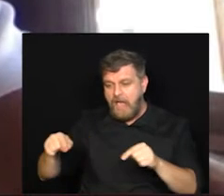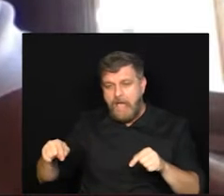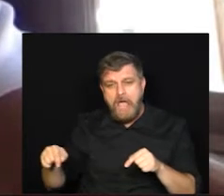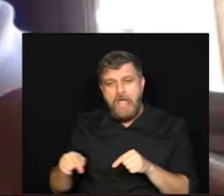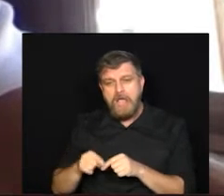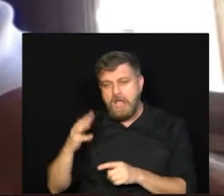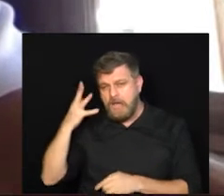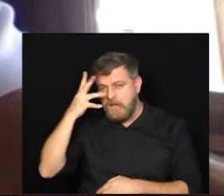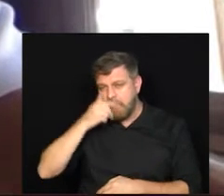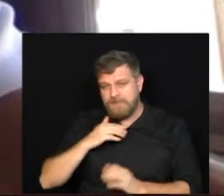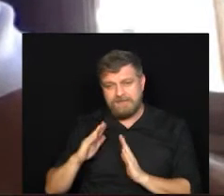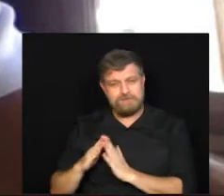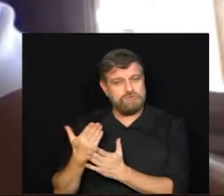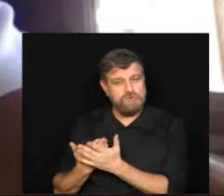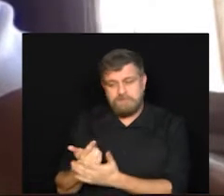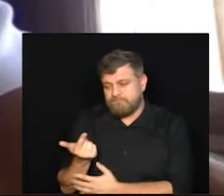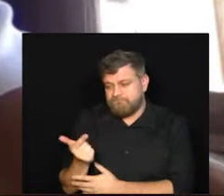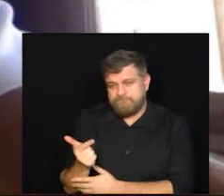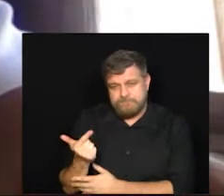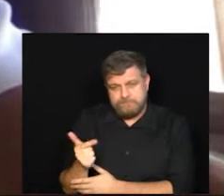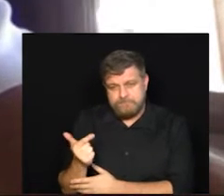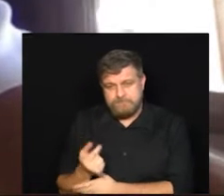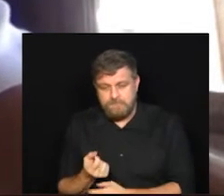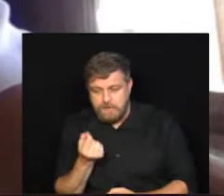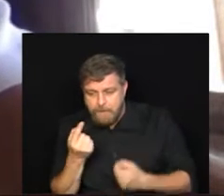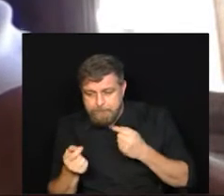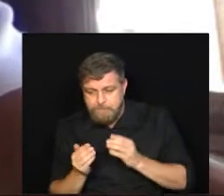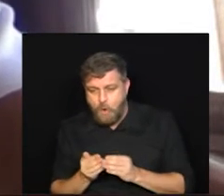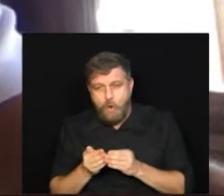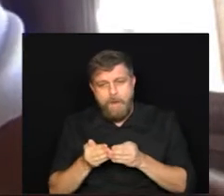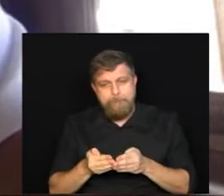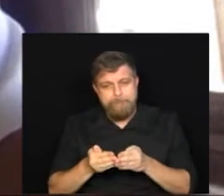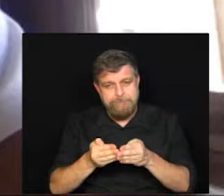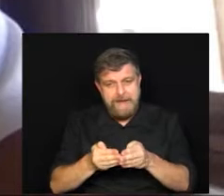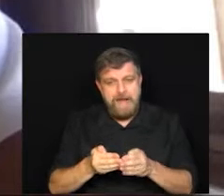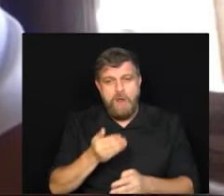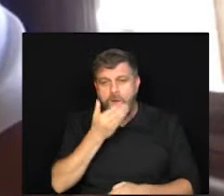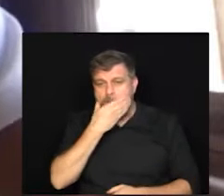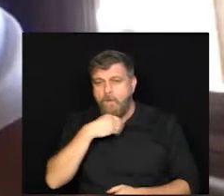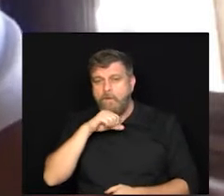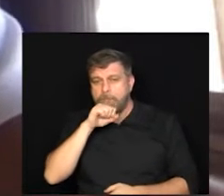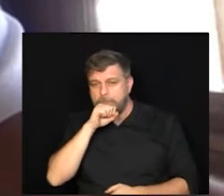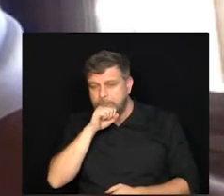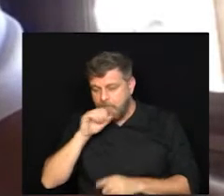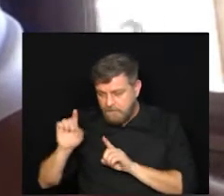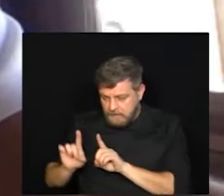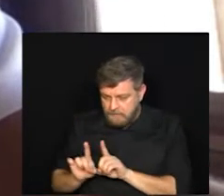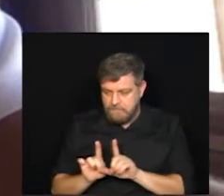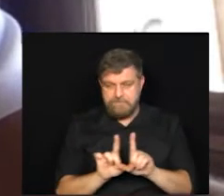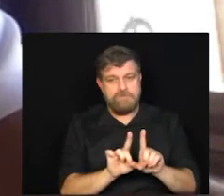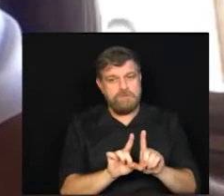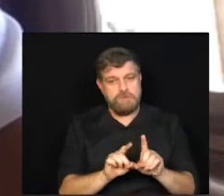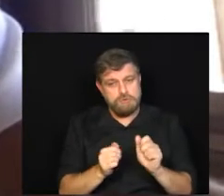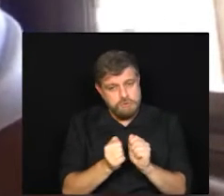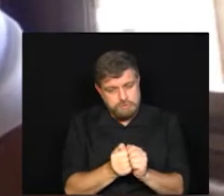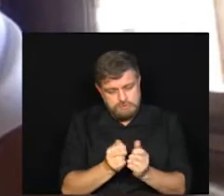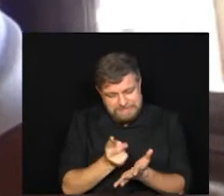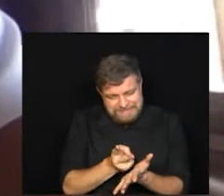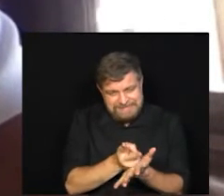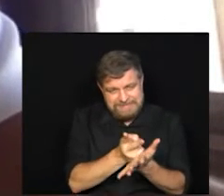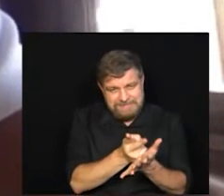tinha escolinha, então tinha poucos barcos. Então eu comecei através do meu pai mesmo, que me levava para os eventos com ele